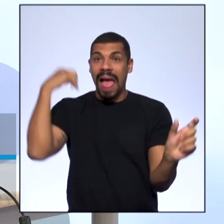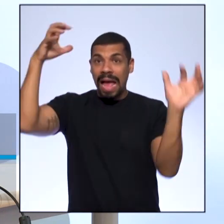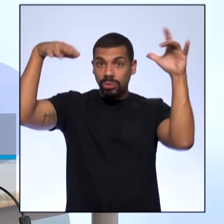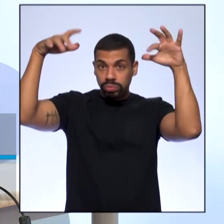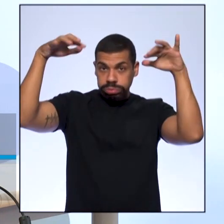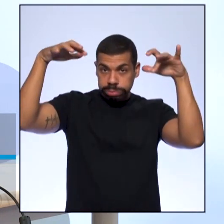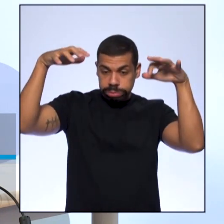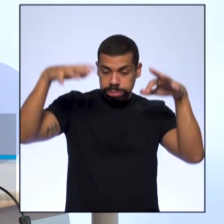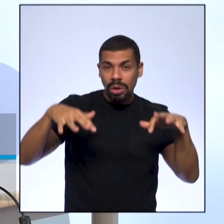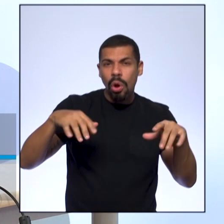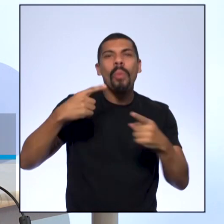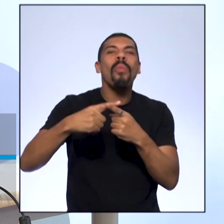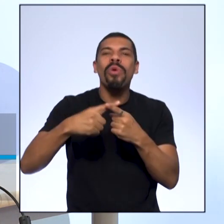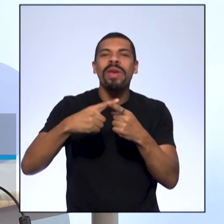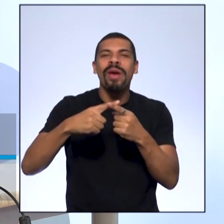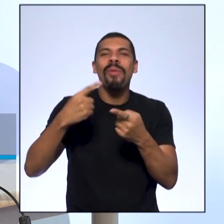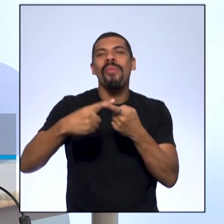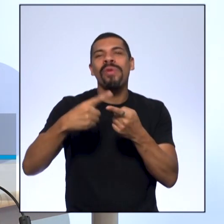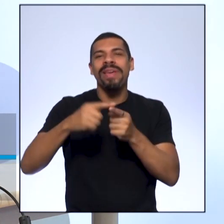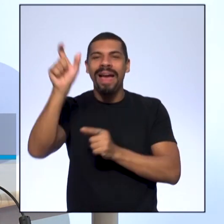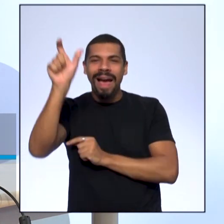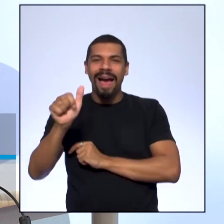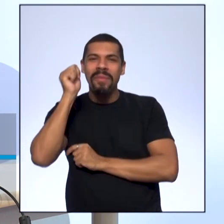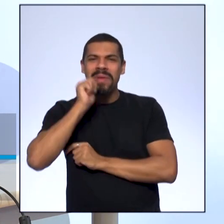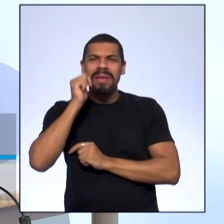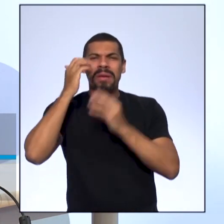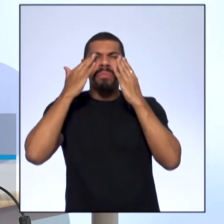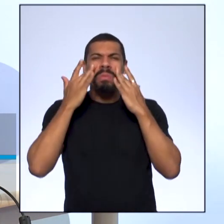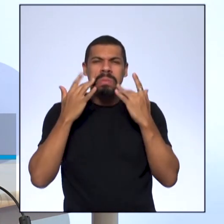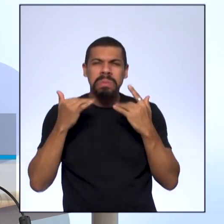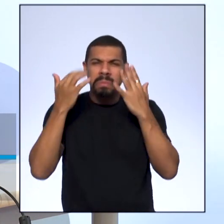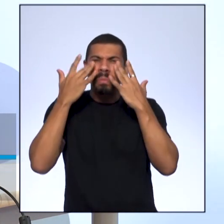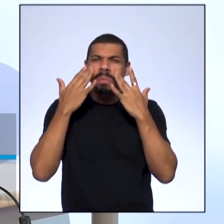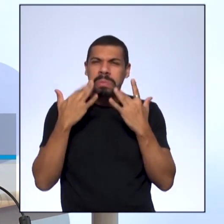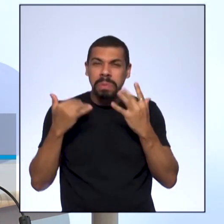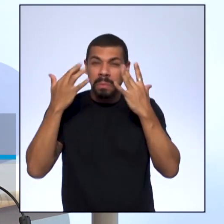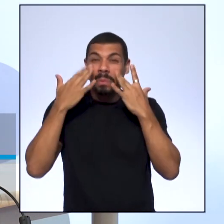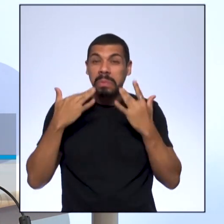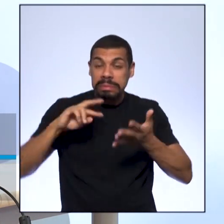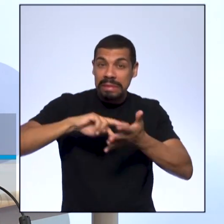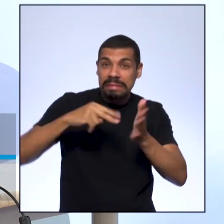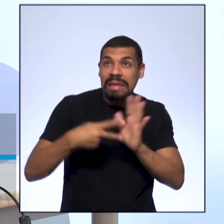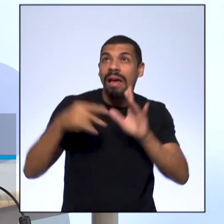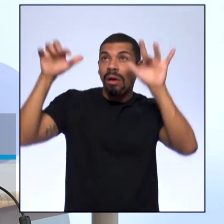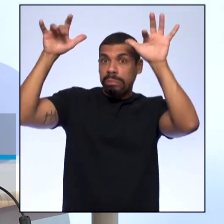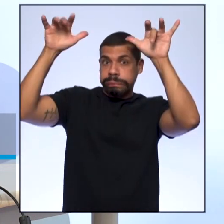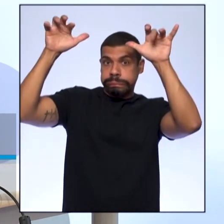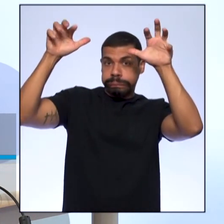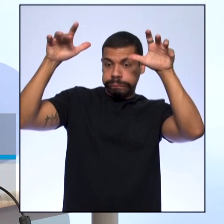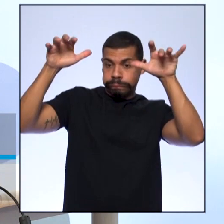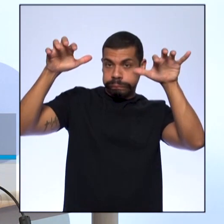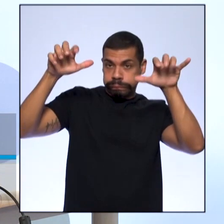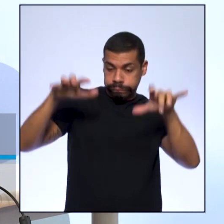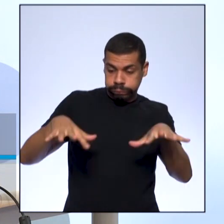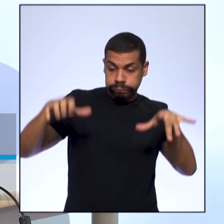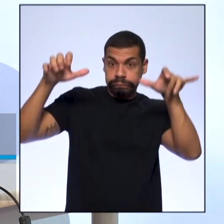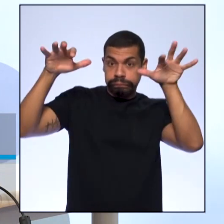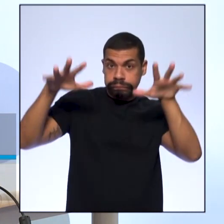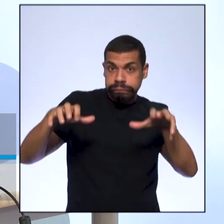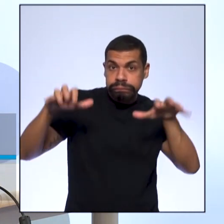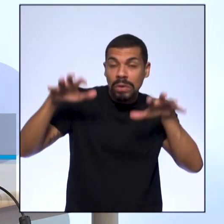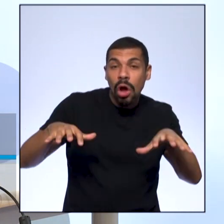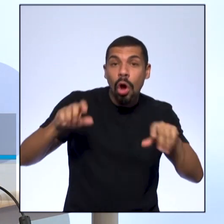né? Quando começam a baixar as águas e a terra começa a ficar fértil novamente, pronta para o plantio, é Horus